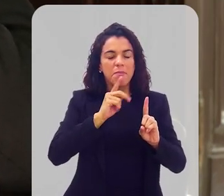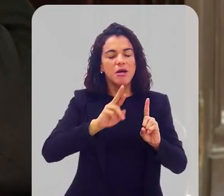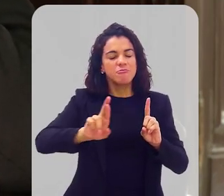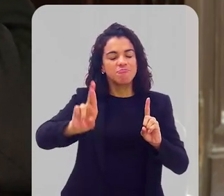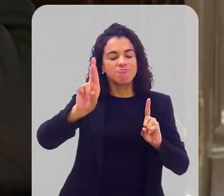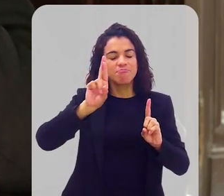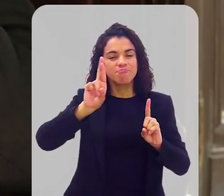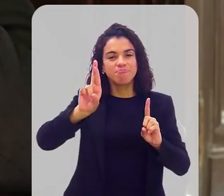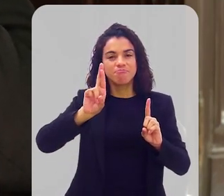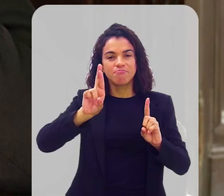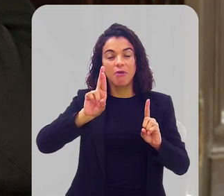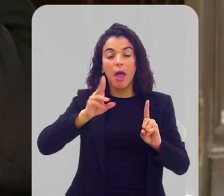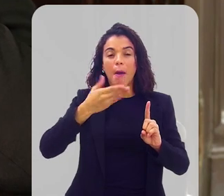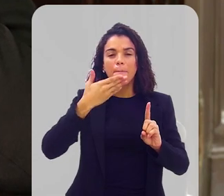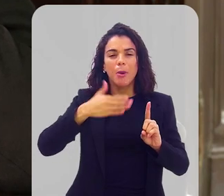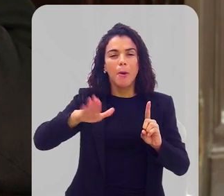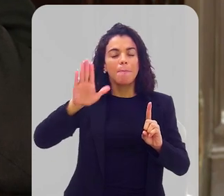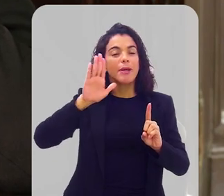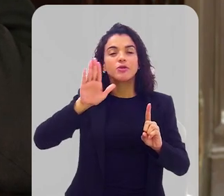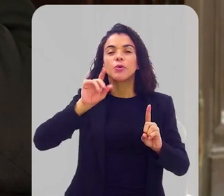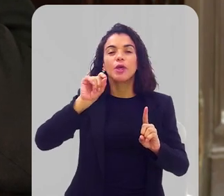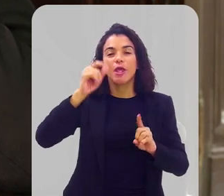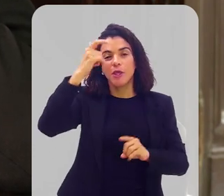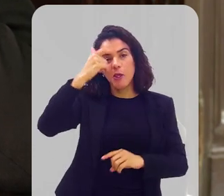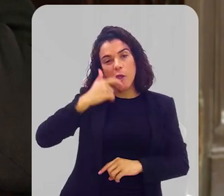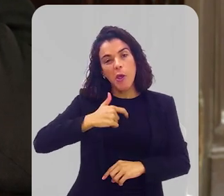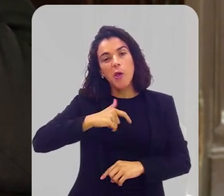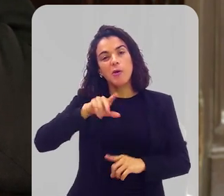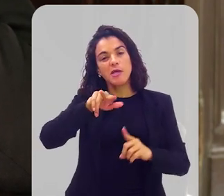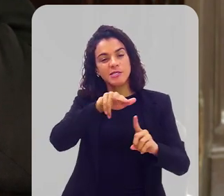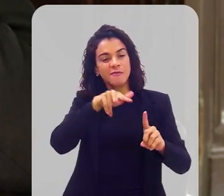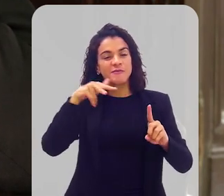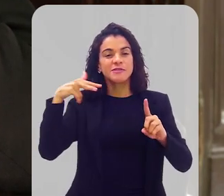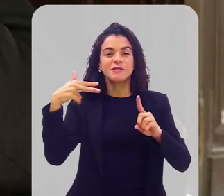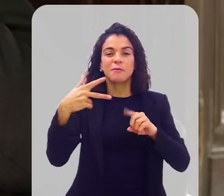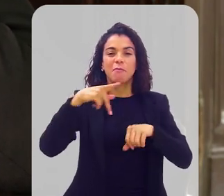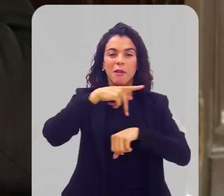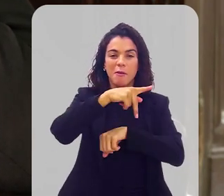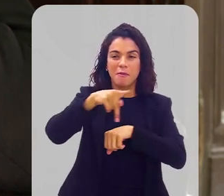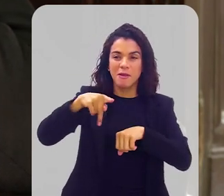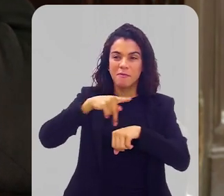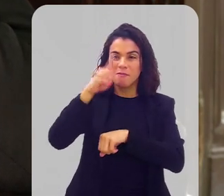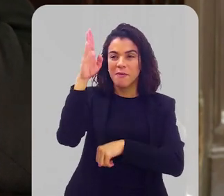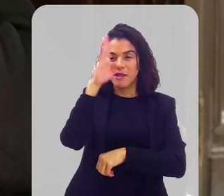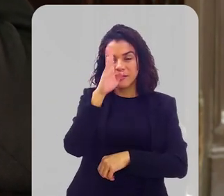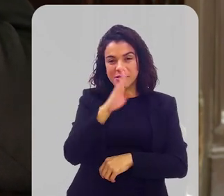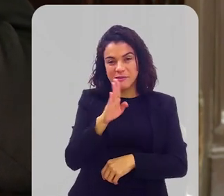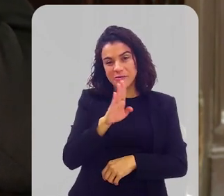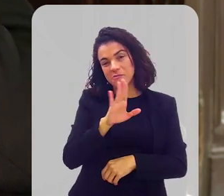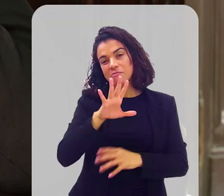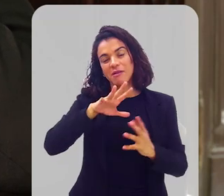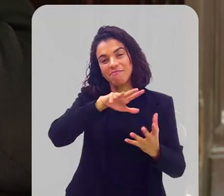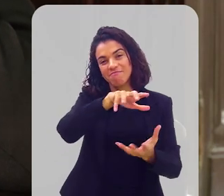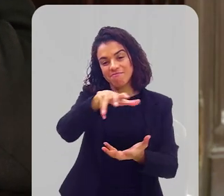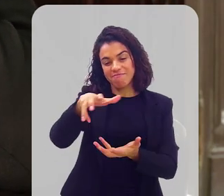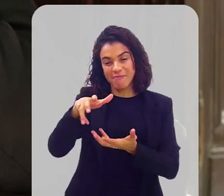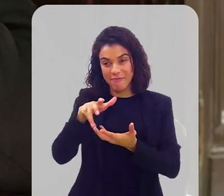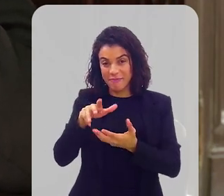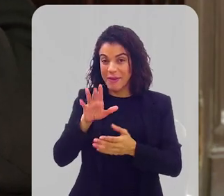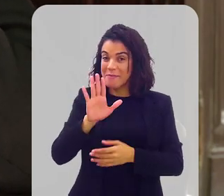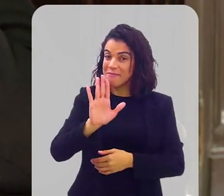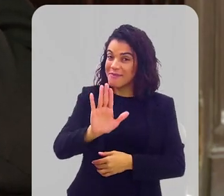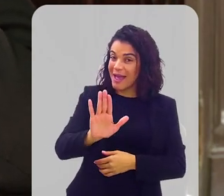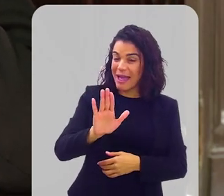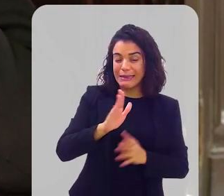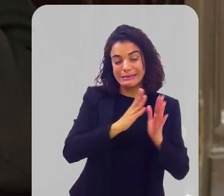promessa. E qual foi a promessa? A promessa é que eu ia ser reconhecida pelo país, pelo Brasil, pelos 4 cantos da terra. Meu Deus.